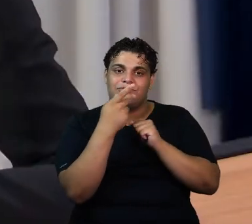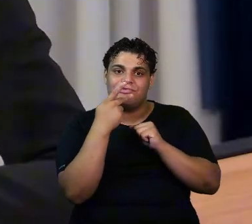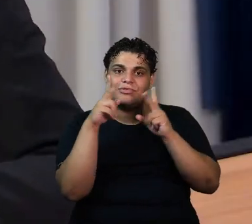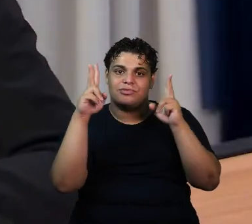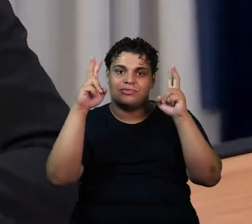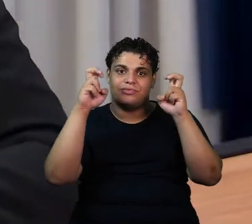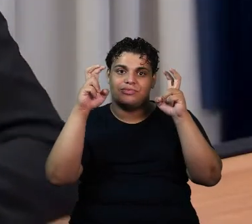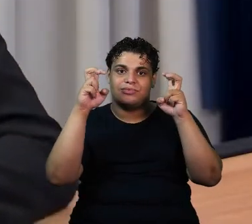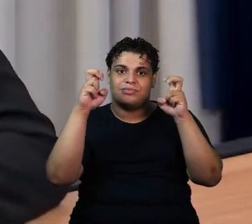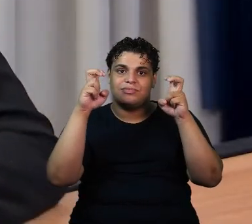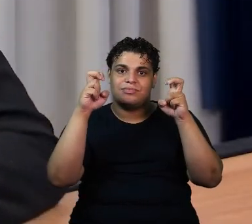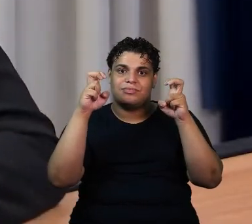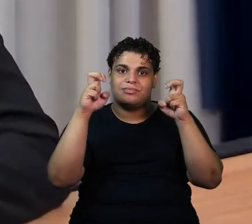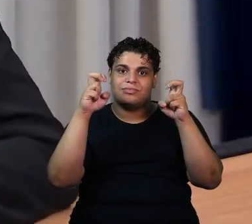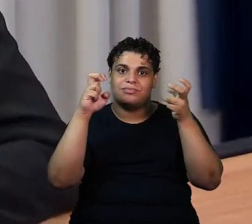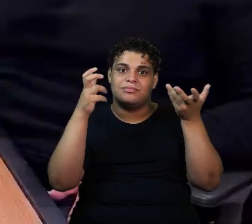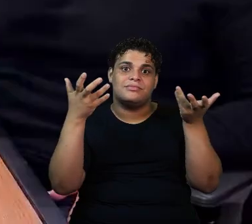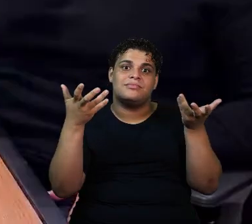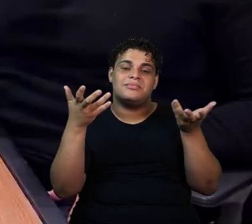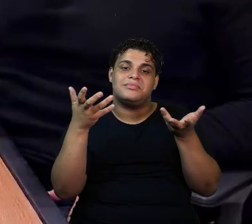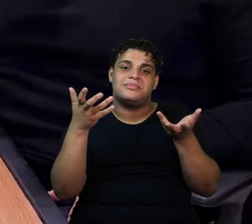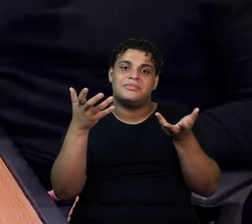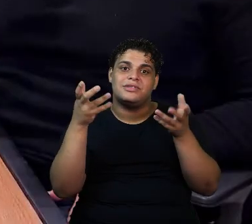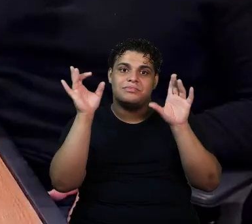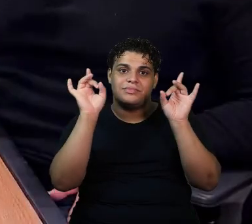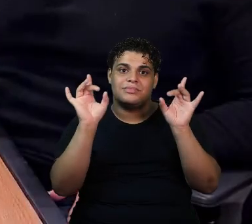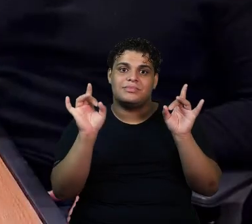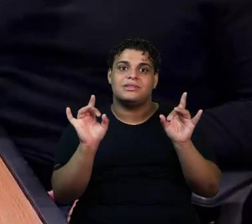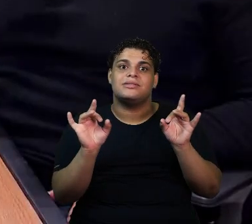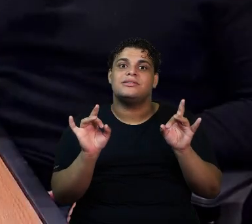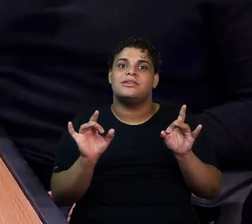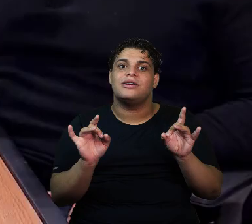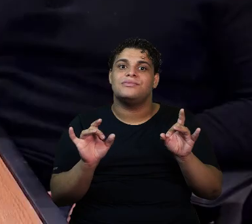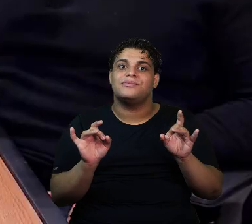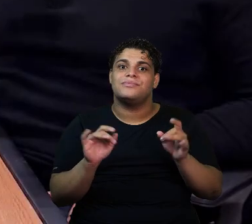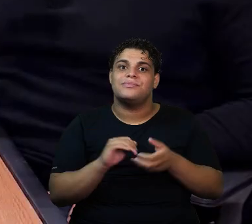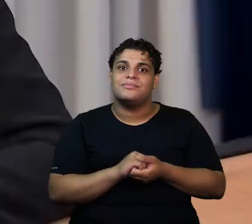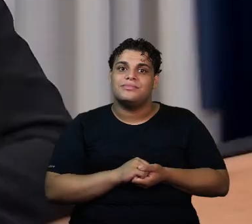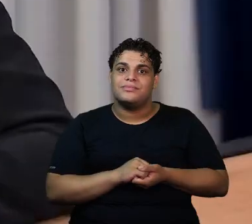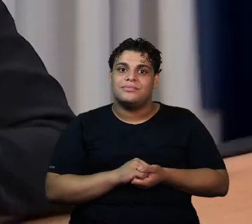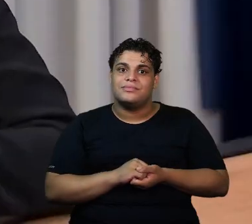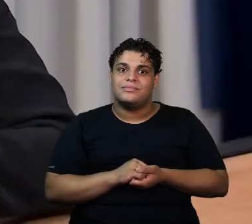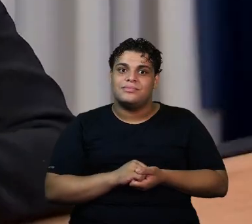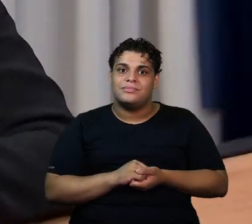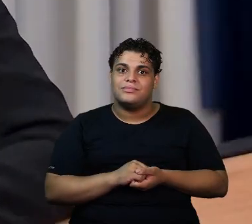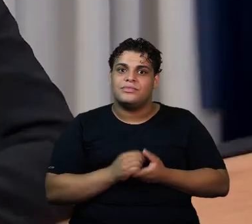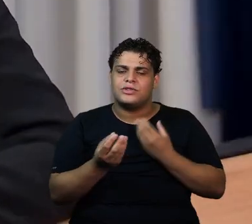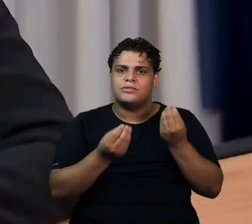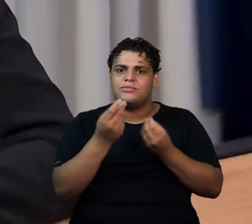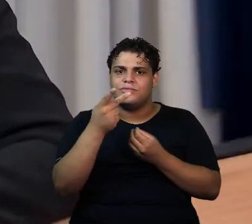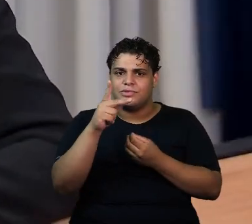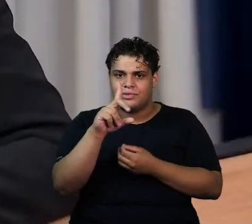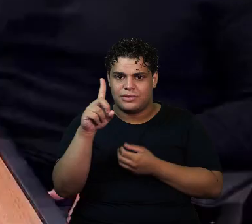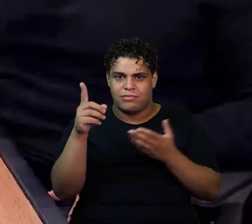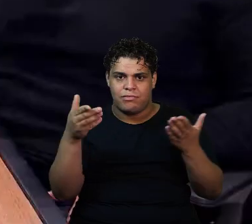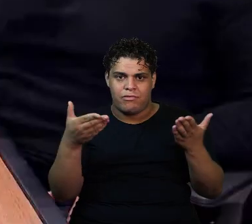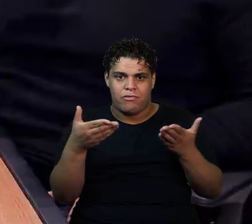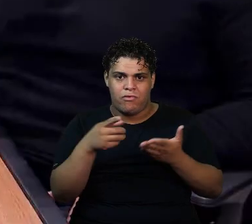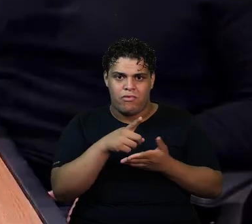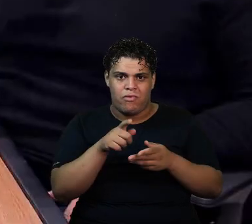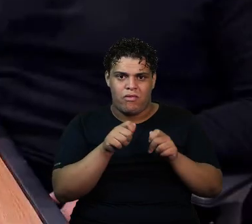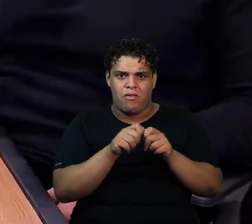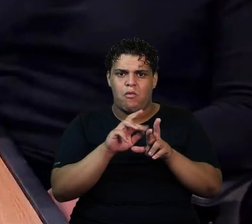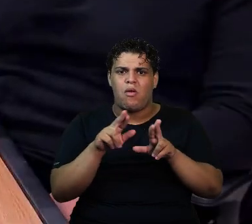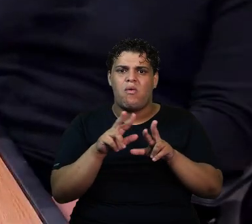assunto extremamente especial, né, e Ou como é que foi seu dia hoje, Rafael? O que você